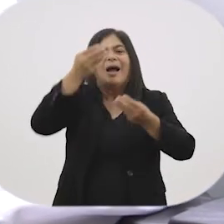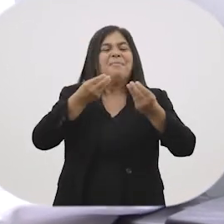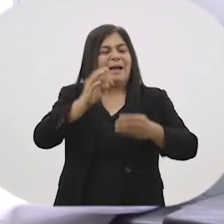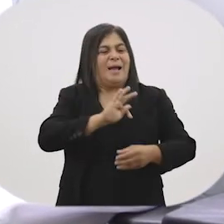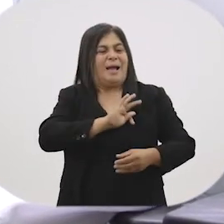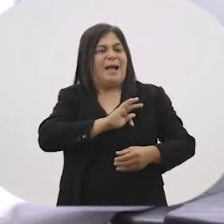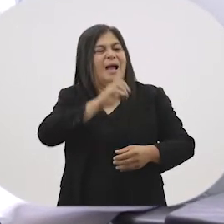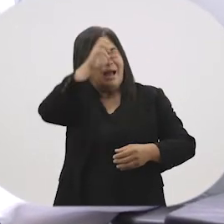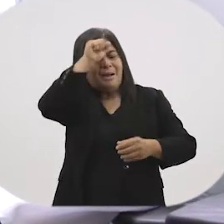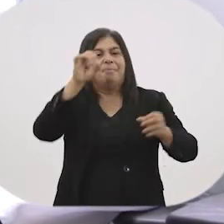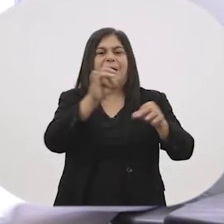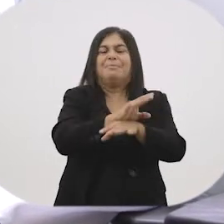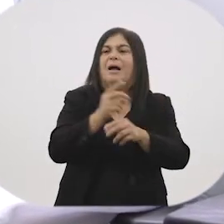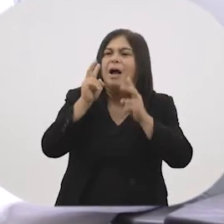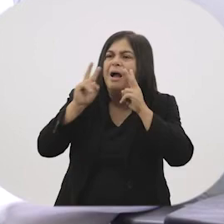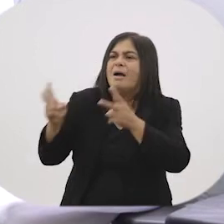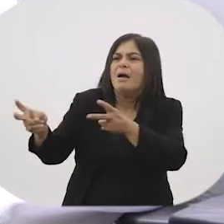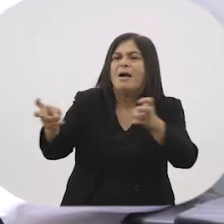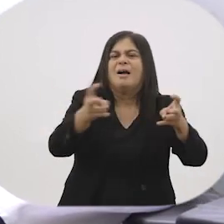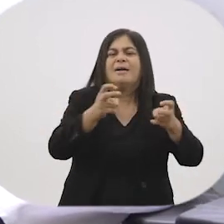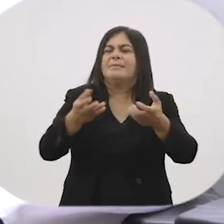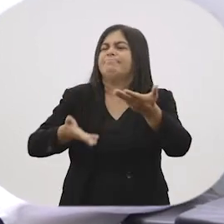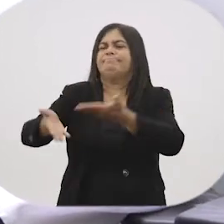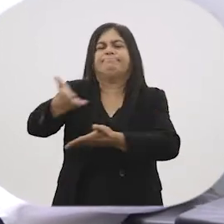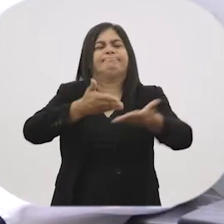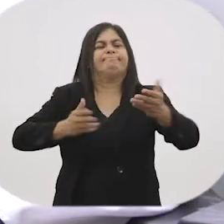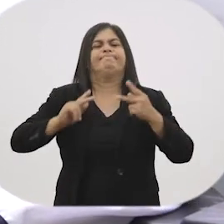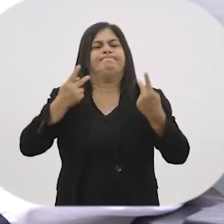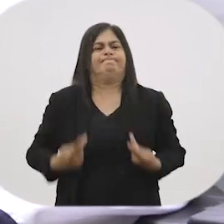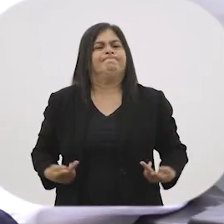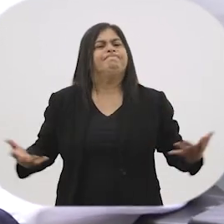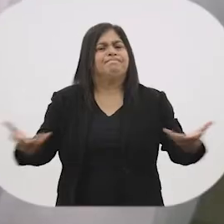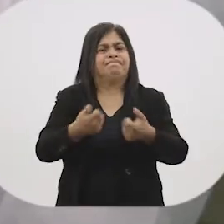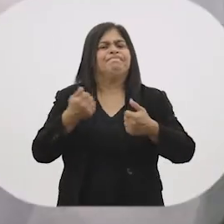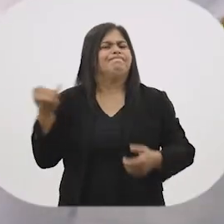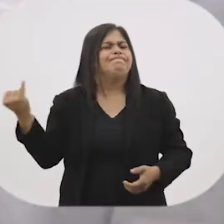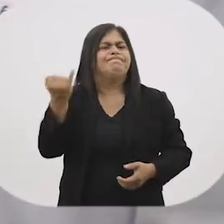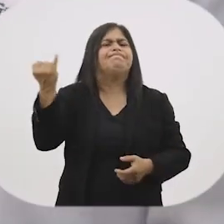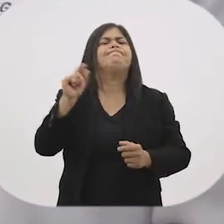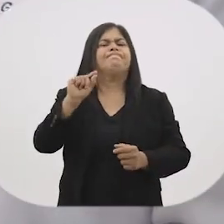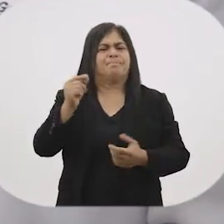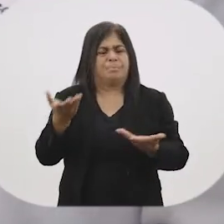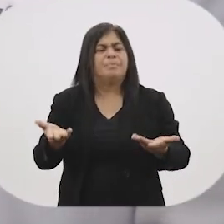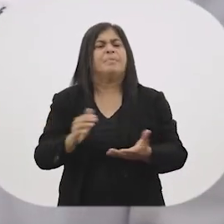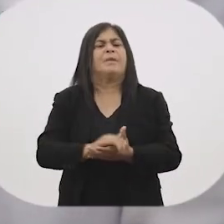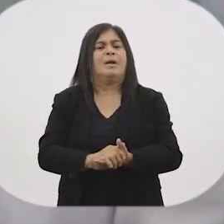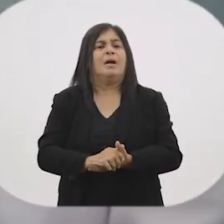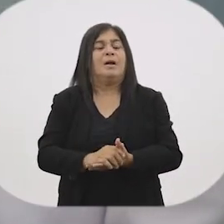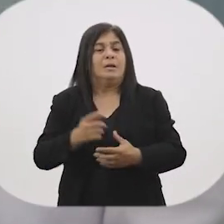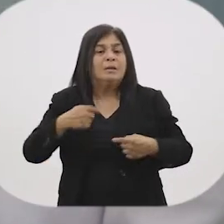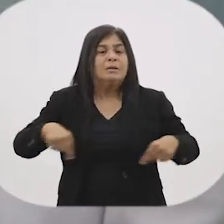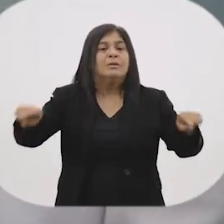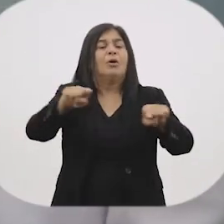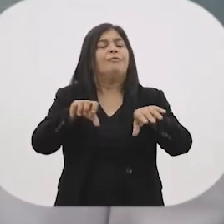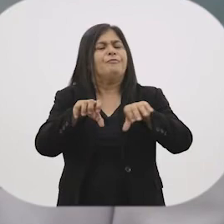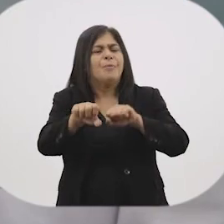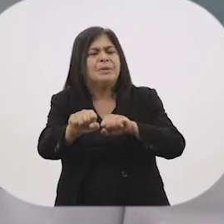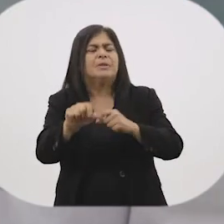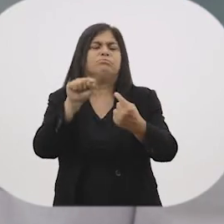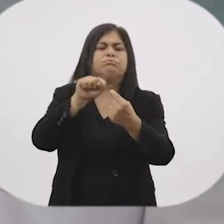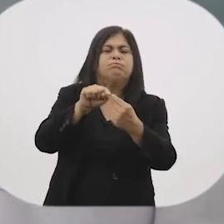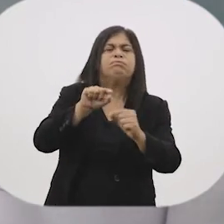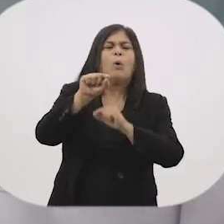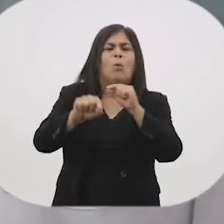técnico chegando a contemplar o lado humano da causa fundamental é muito importante é se não só para nossa formação